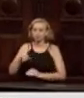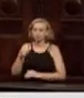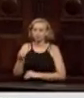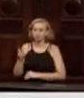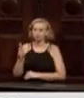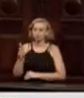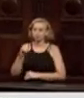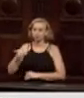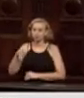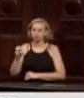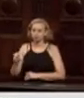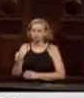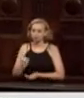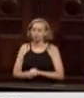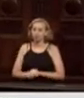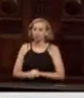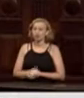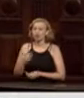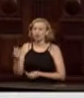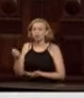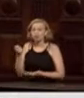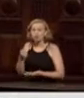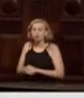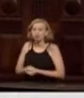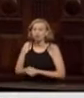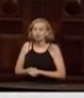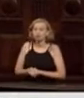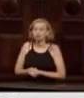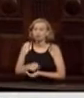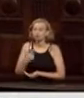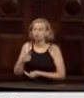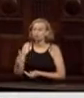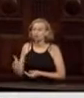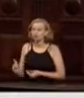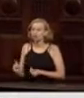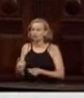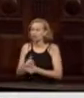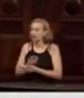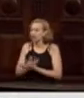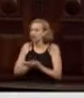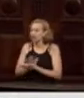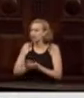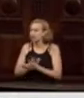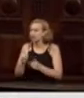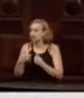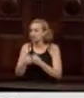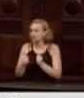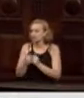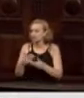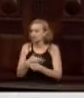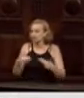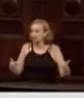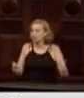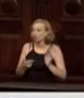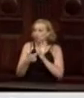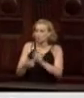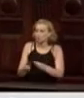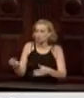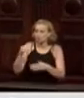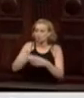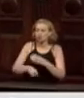nota onde afirma que não tem nenhuma relação com a FETransport e mostra votações que foram realizadas